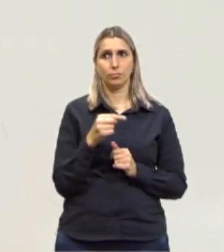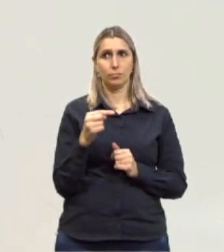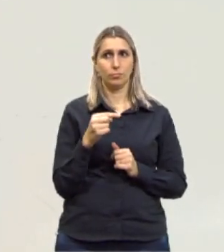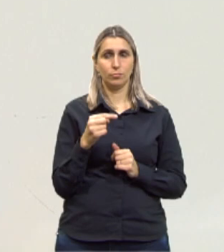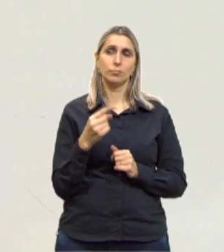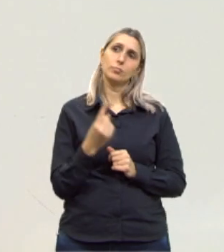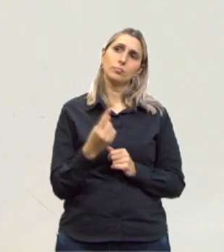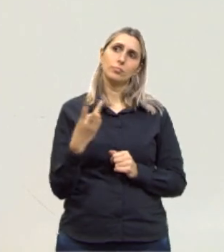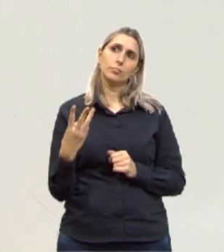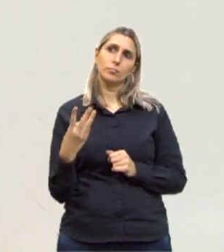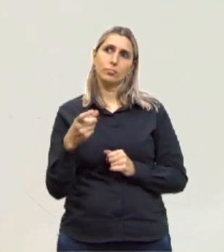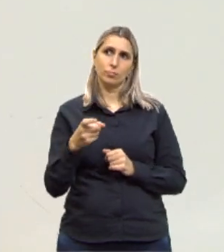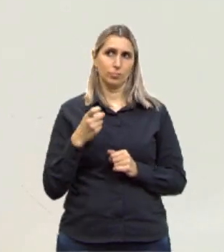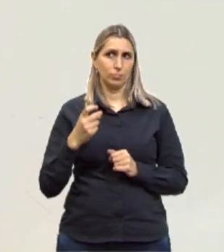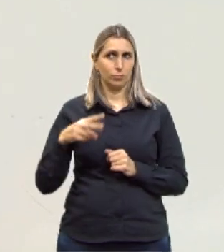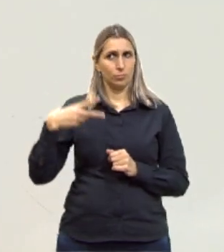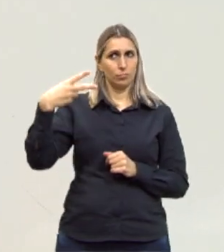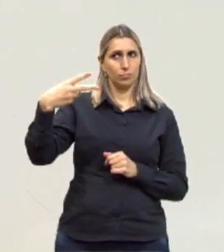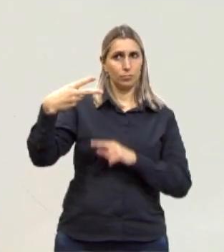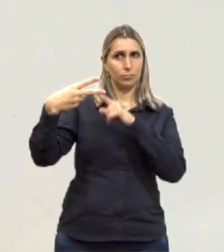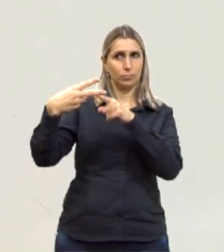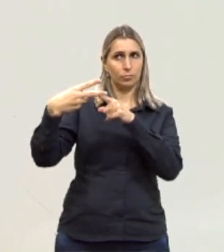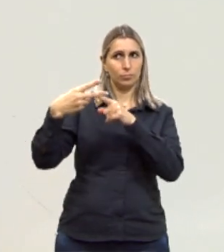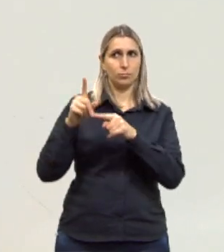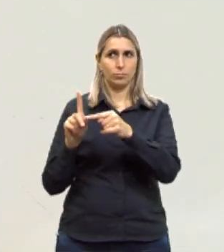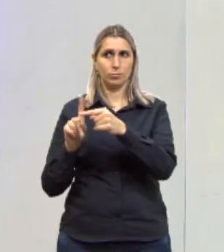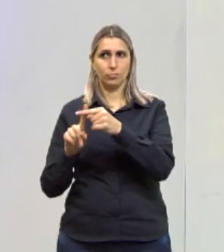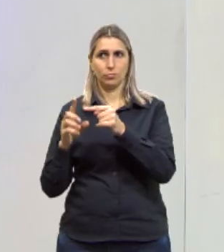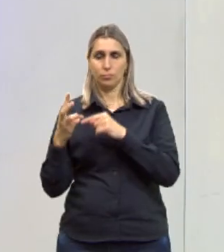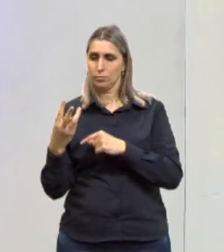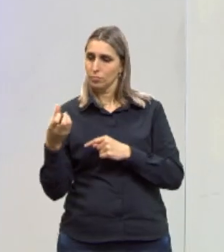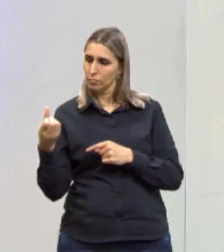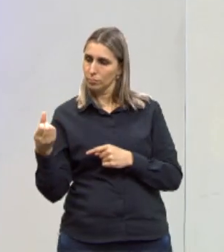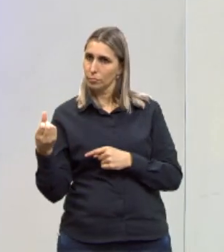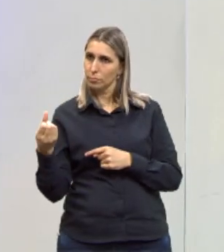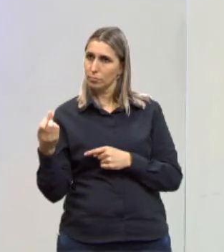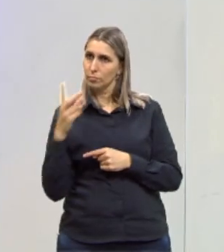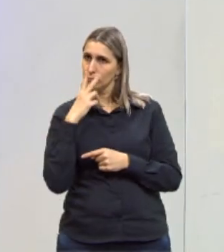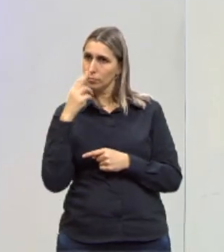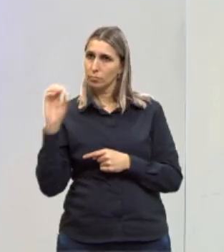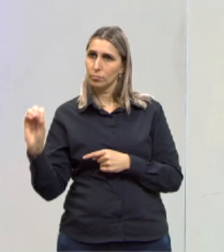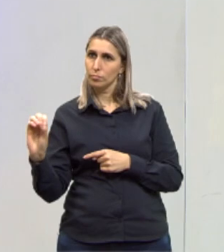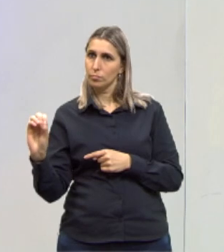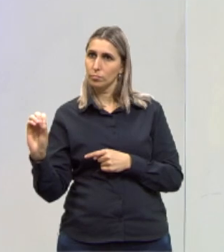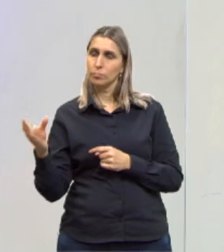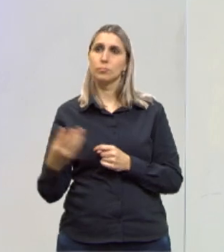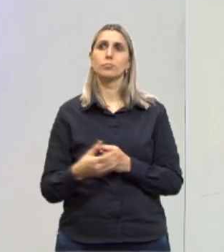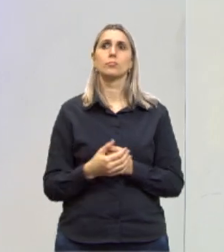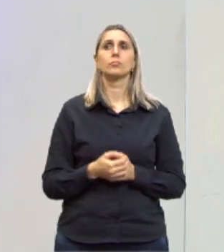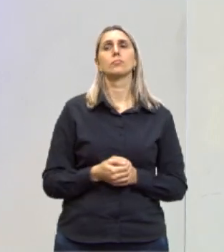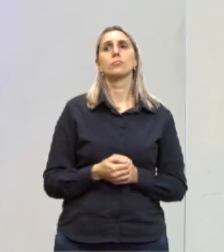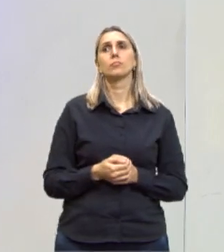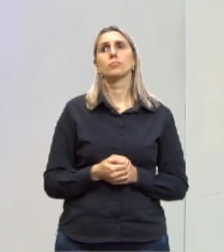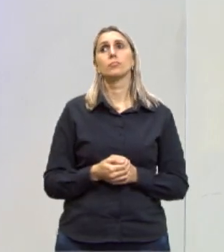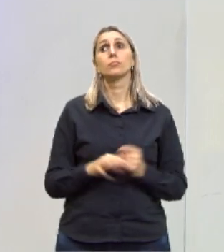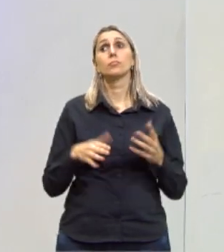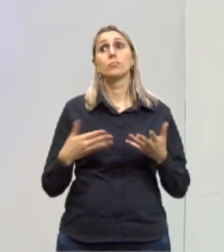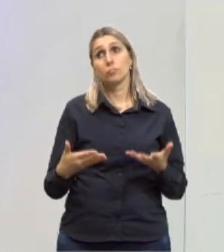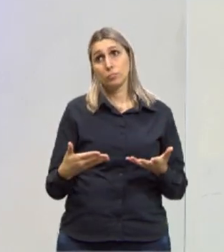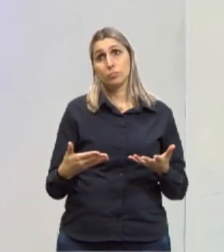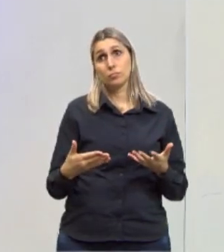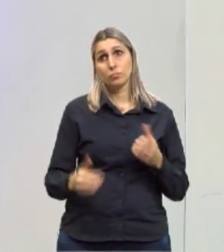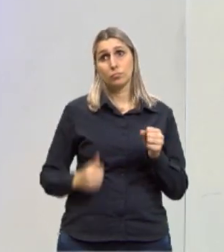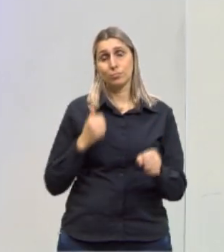menos 13x ao quadrado, mais 36, igual a zero. E aí, a